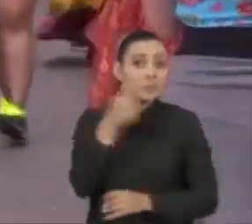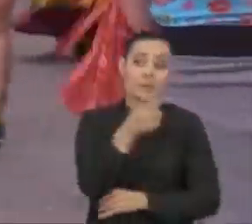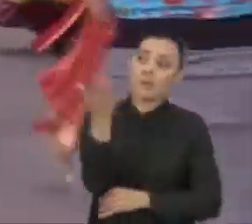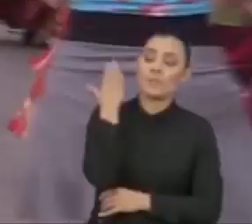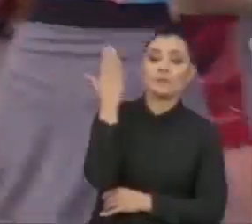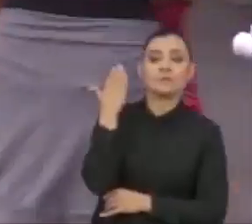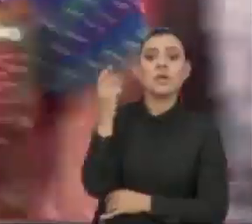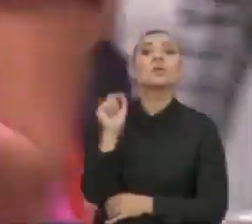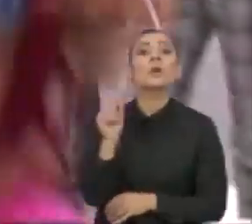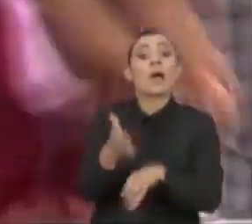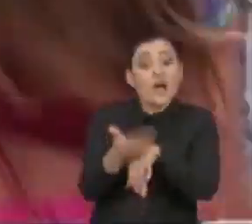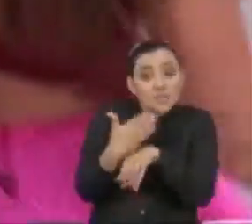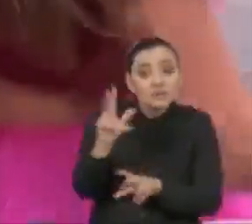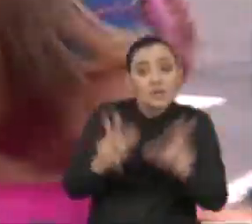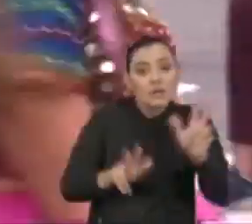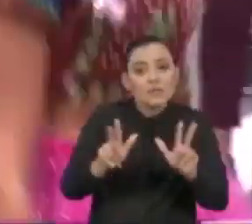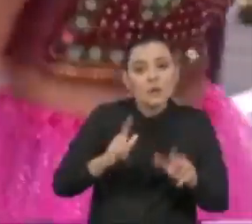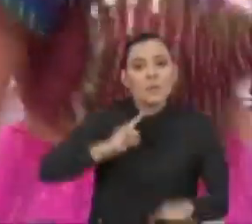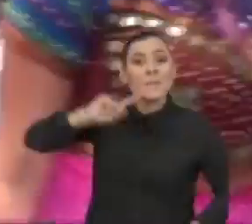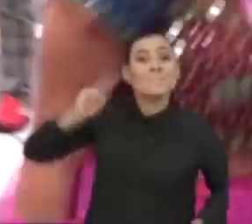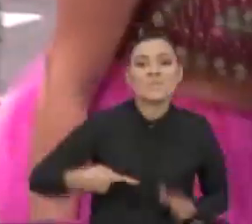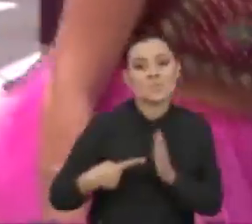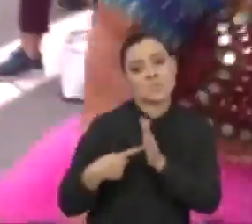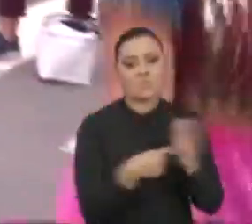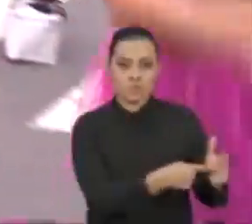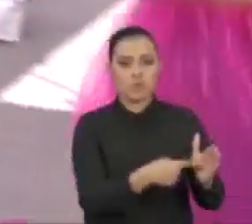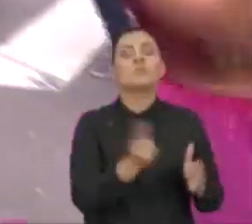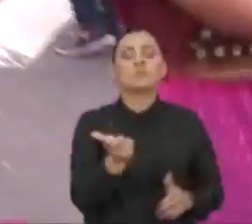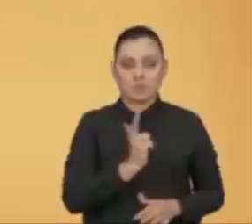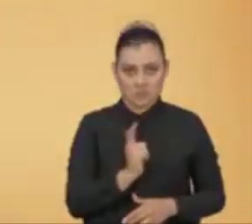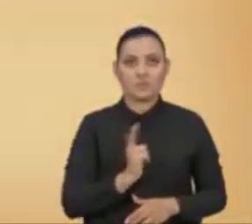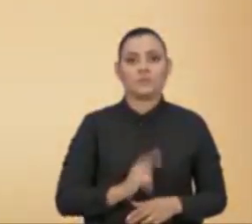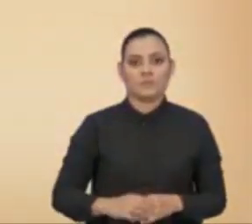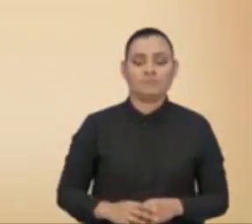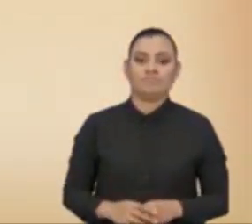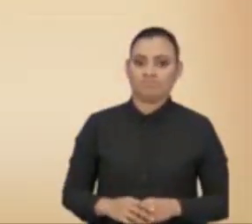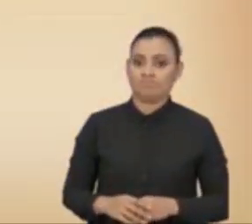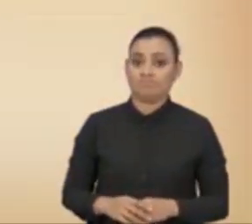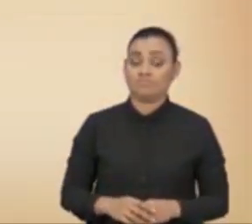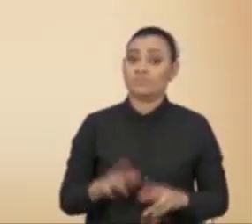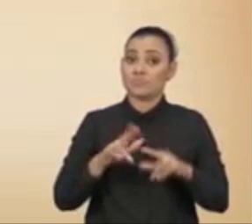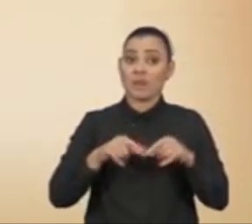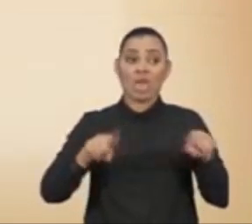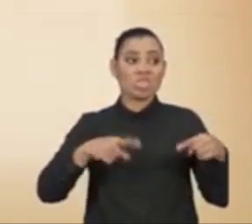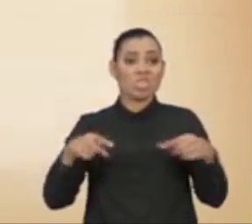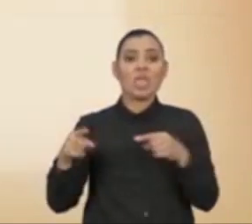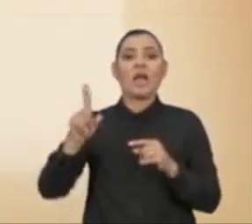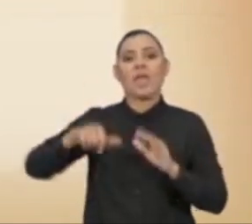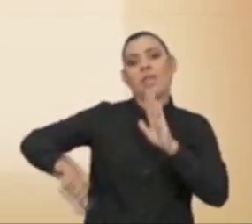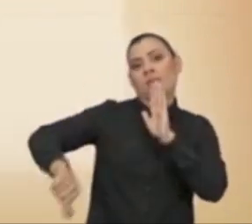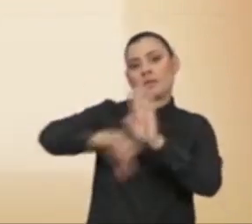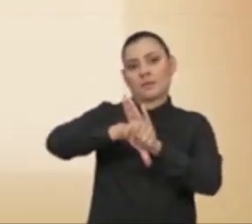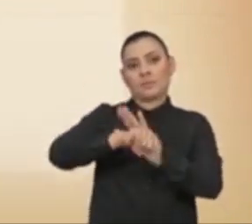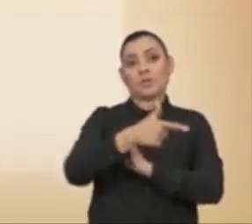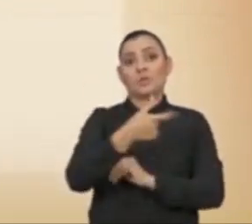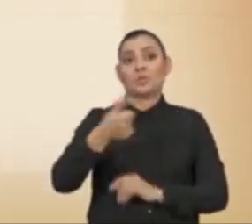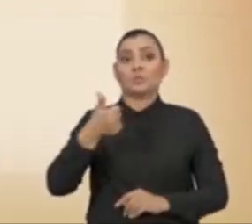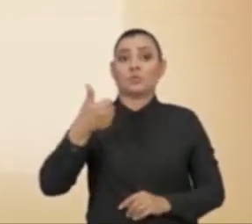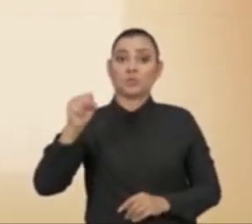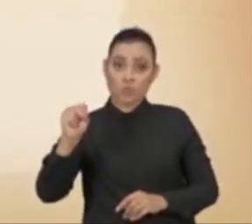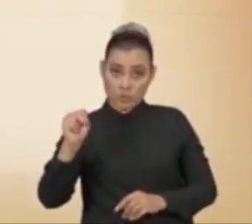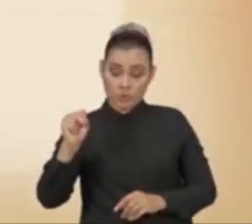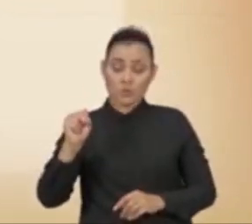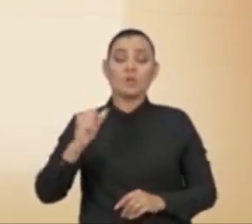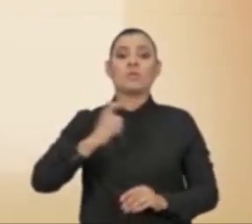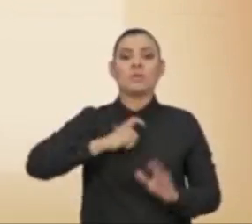passada, no pré-carnaval, mais de 1.000 denúncias foram registradas. A importunação sexual é crime desde 2018,